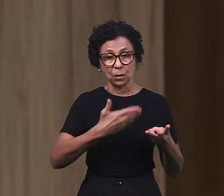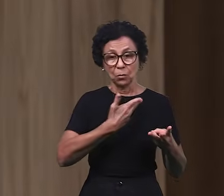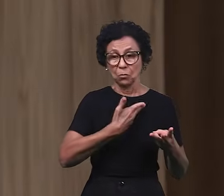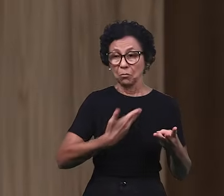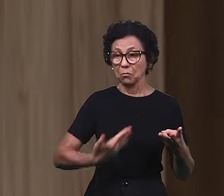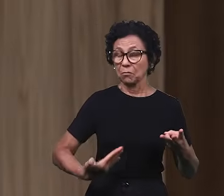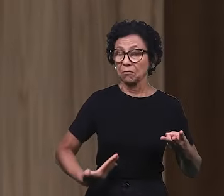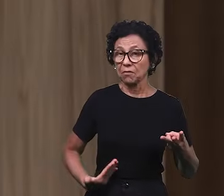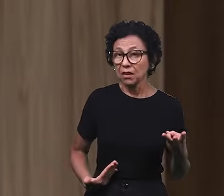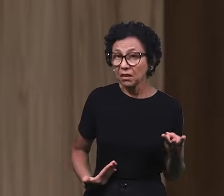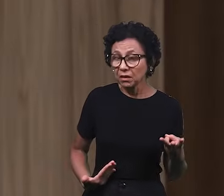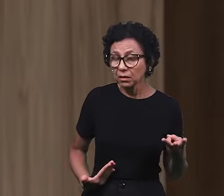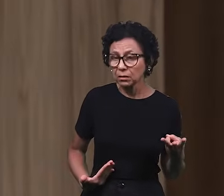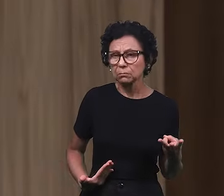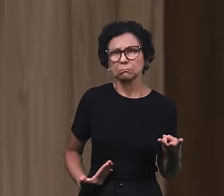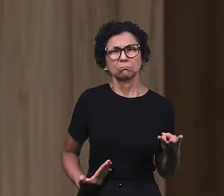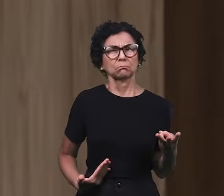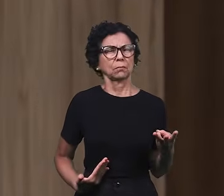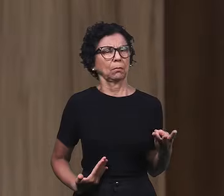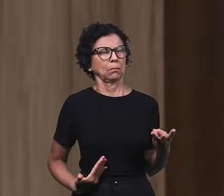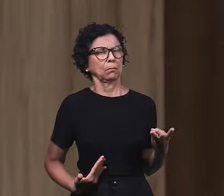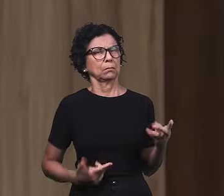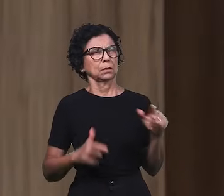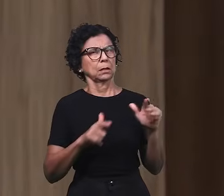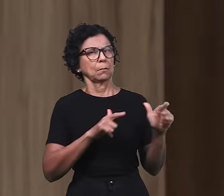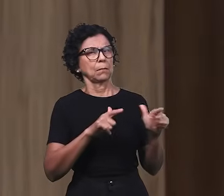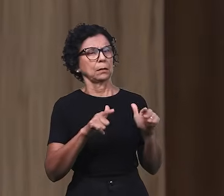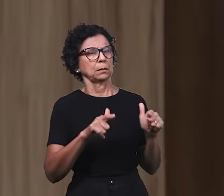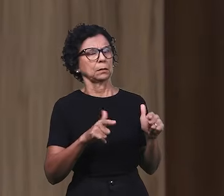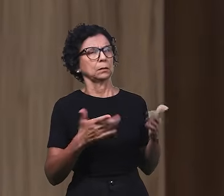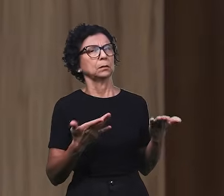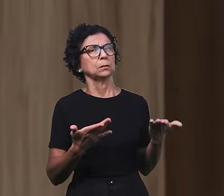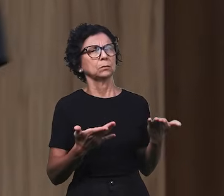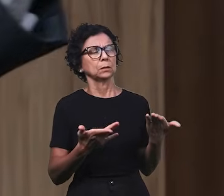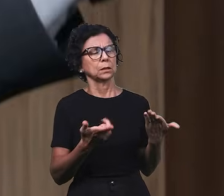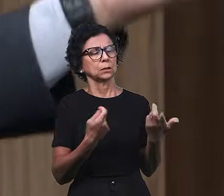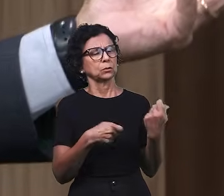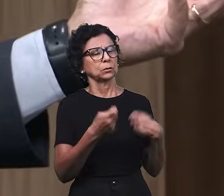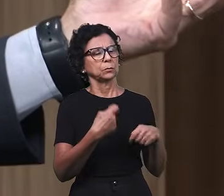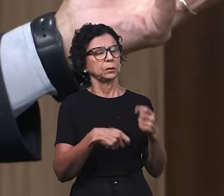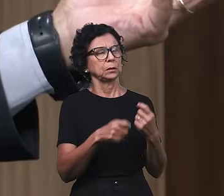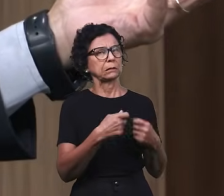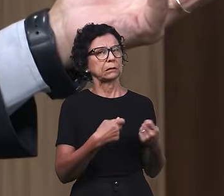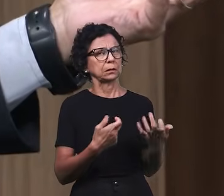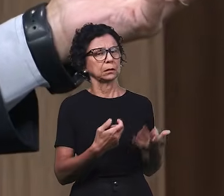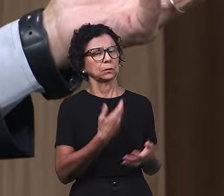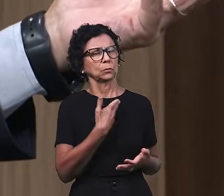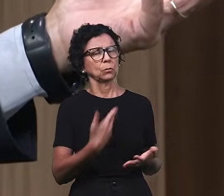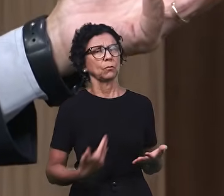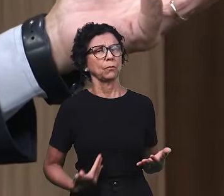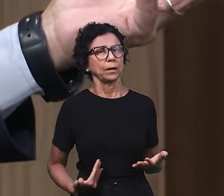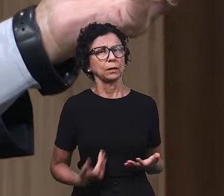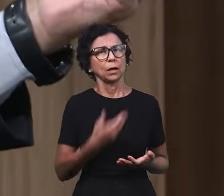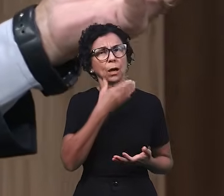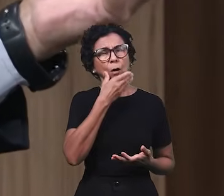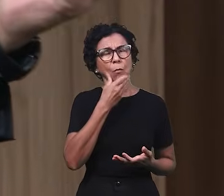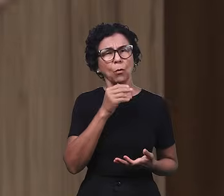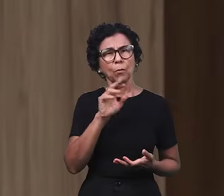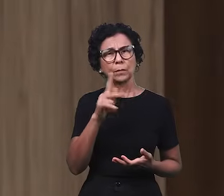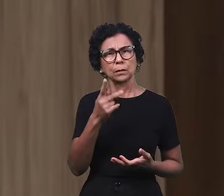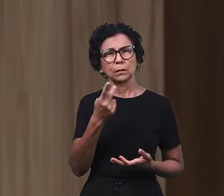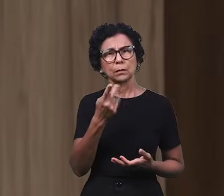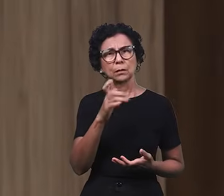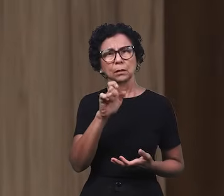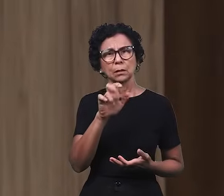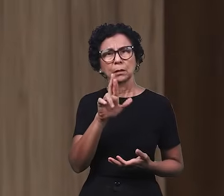muito ocupado com a manutenção do seu governo. E nós já falamos aqui um pouco sobre Herodes, que era